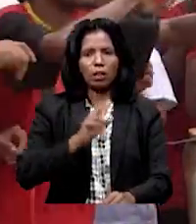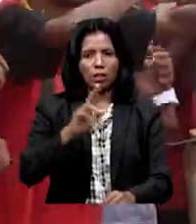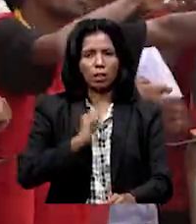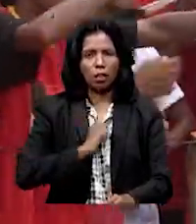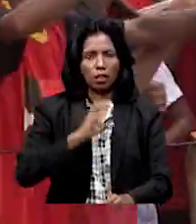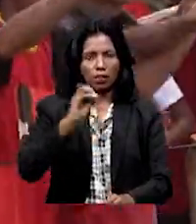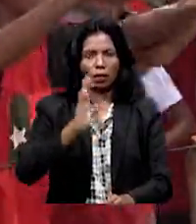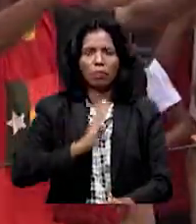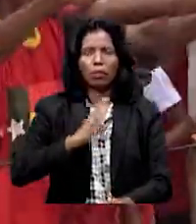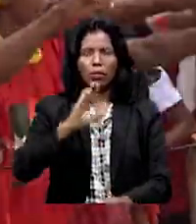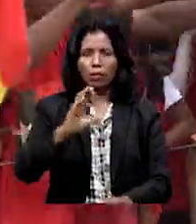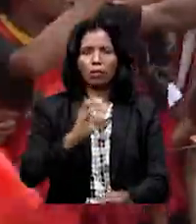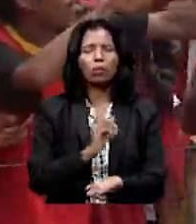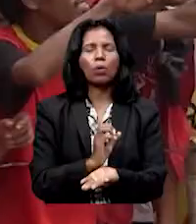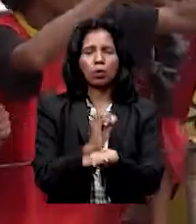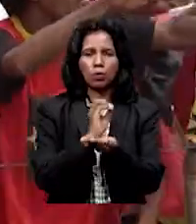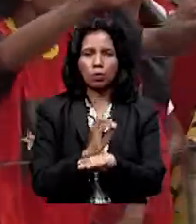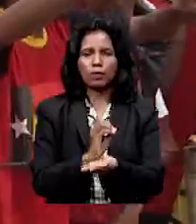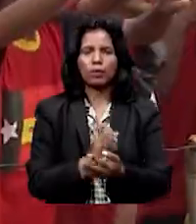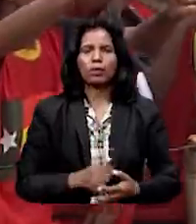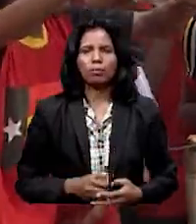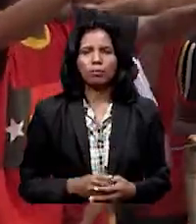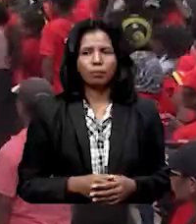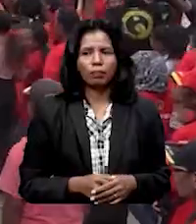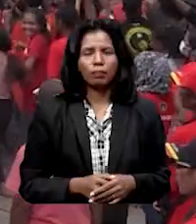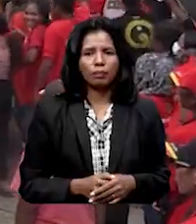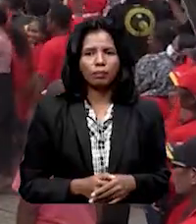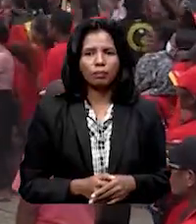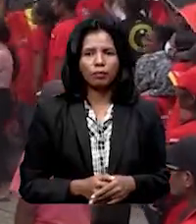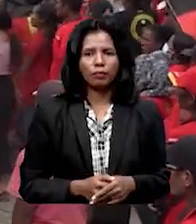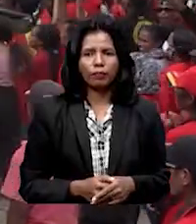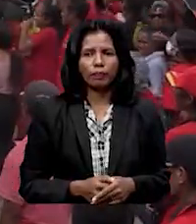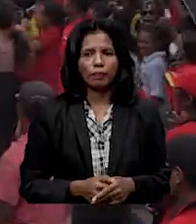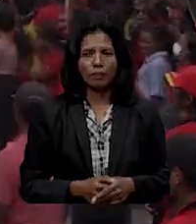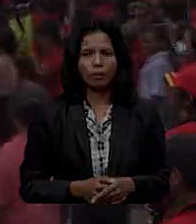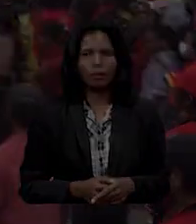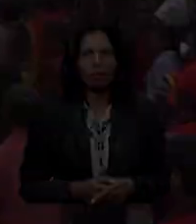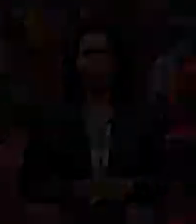Ainaro, Baucau, no Raioa, Dulcia da Costa, Dilma Suzete, GMN.